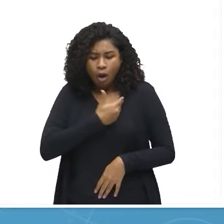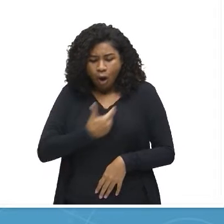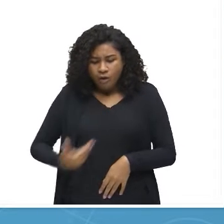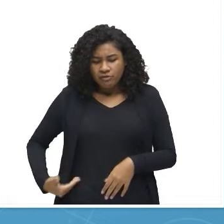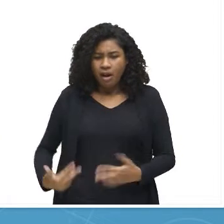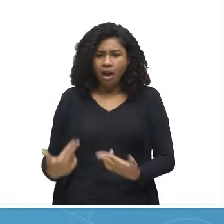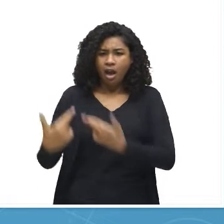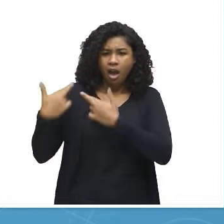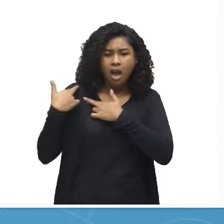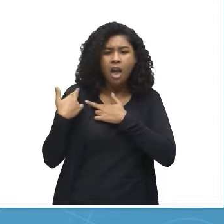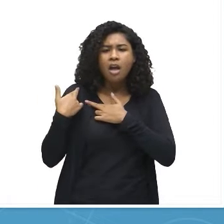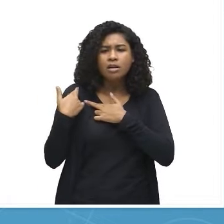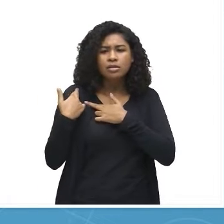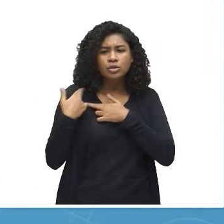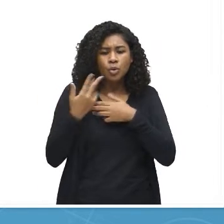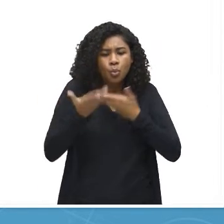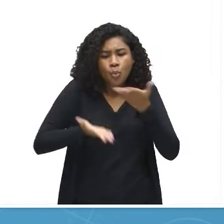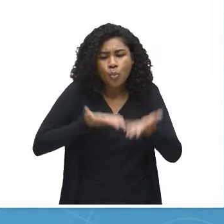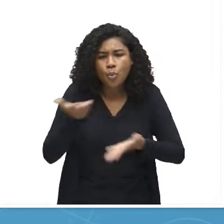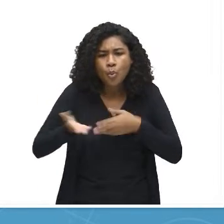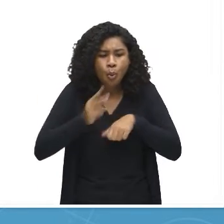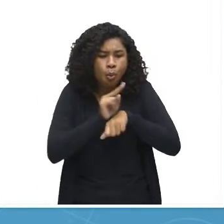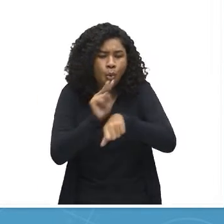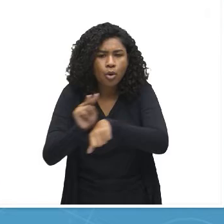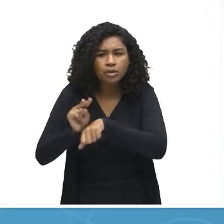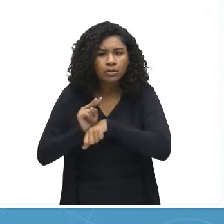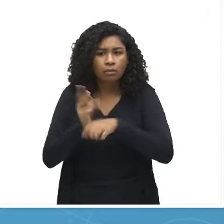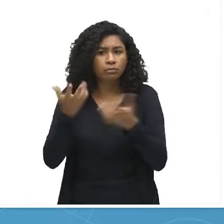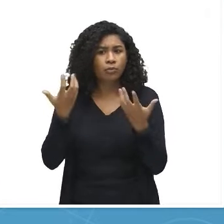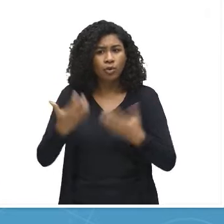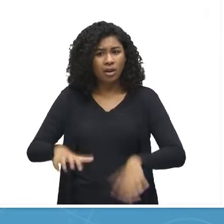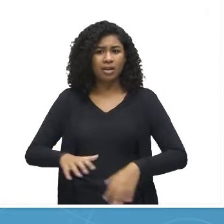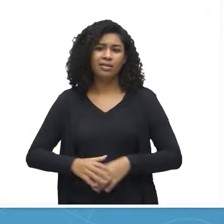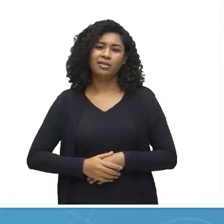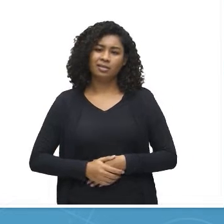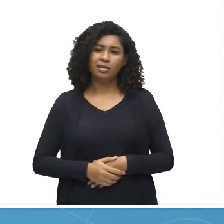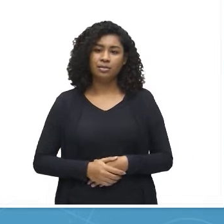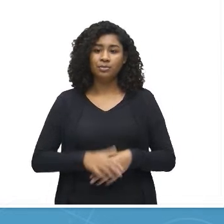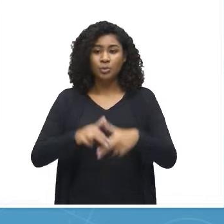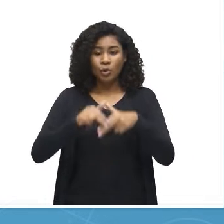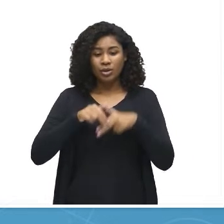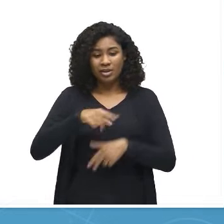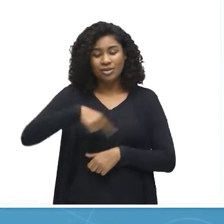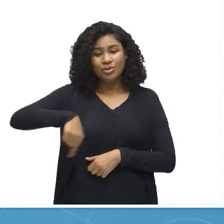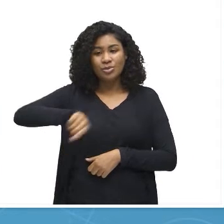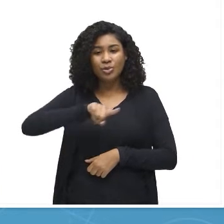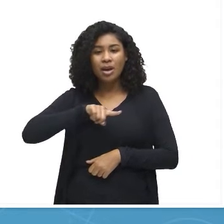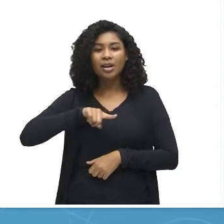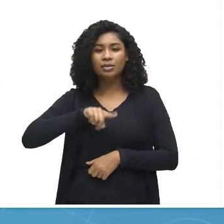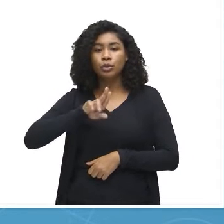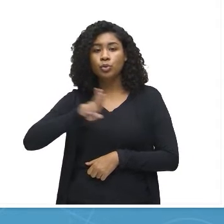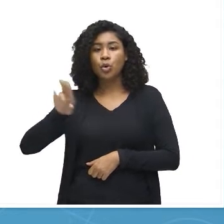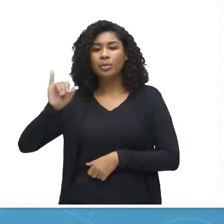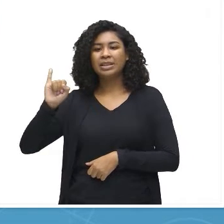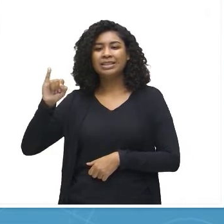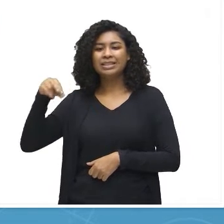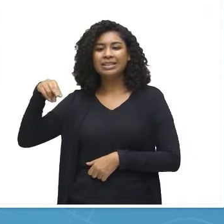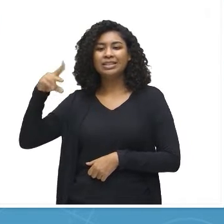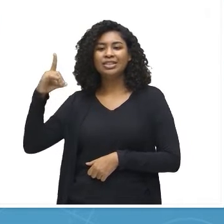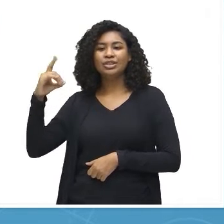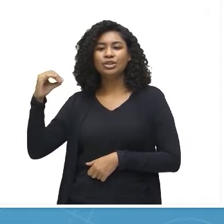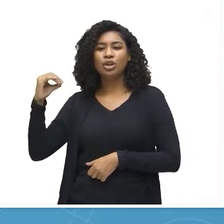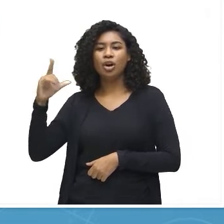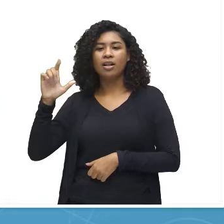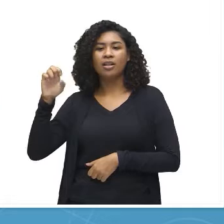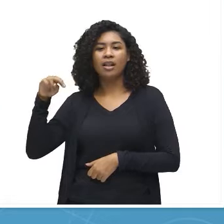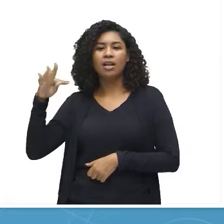reis indolentes, né? Reis preguiçosos, reis que não estavam muito aí para suas